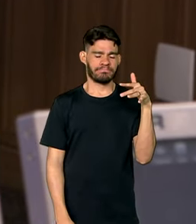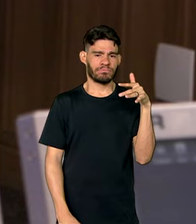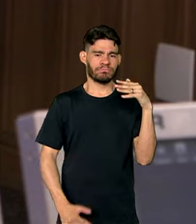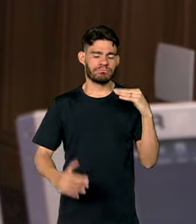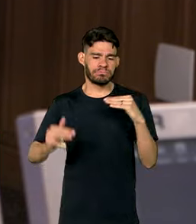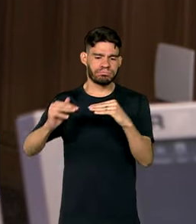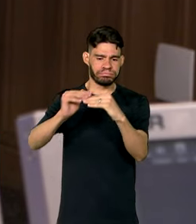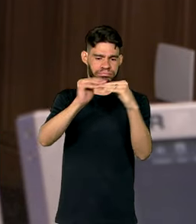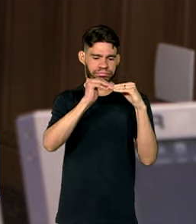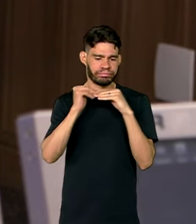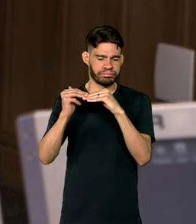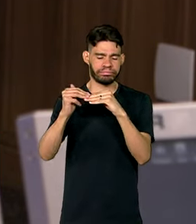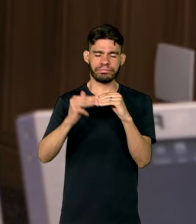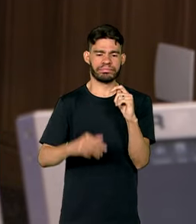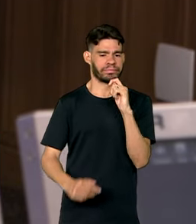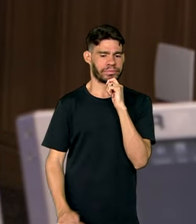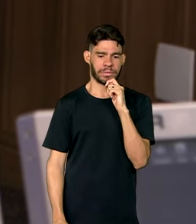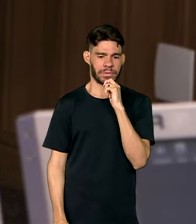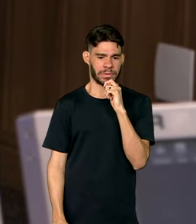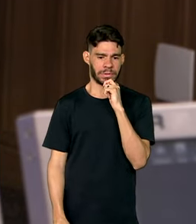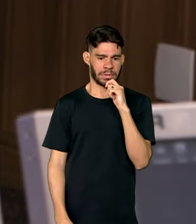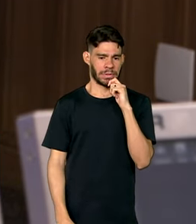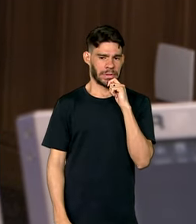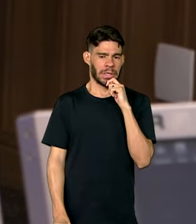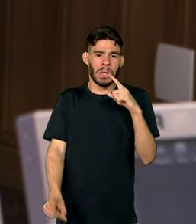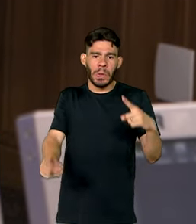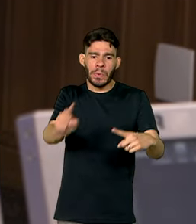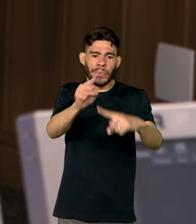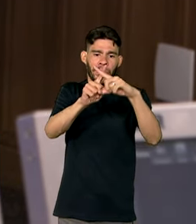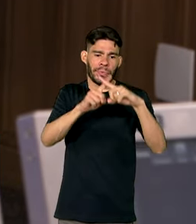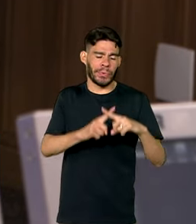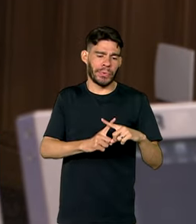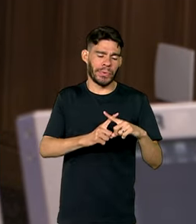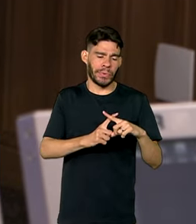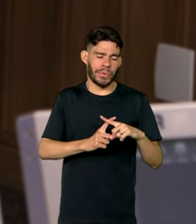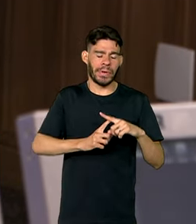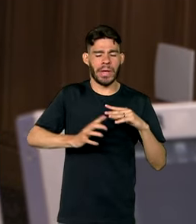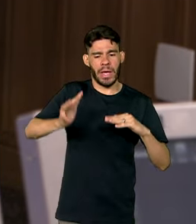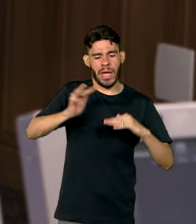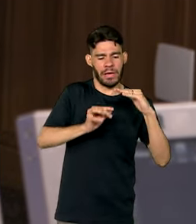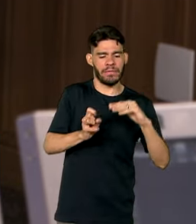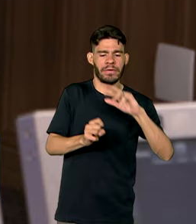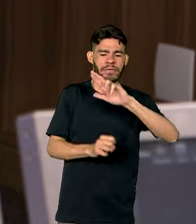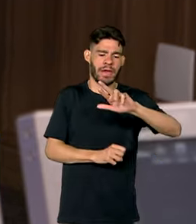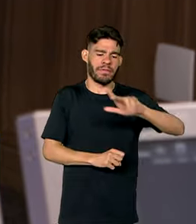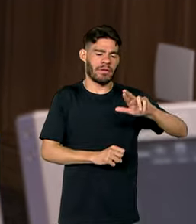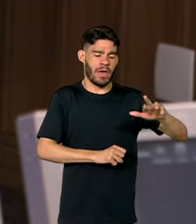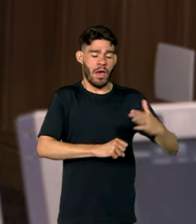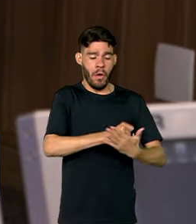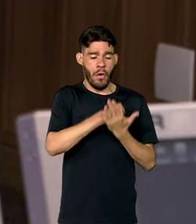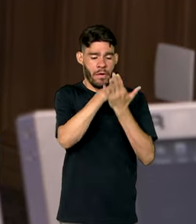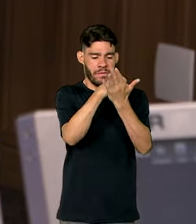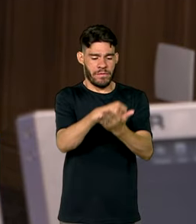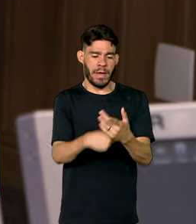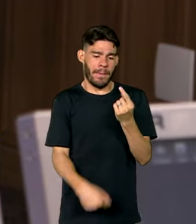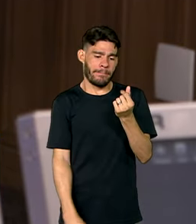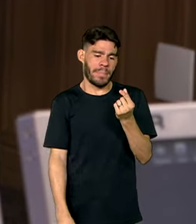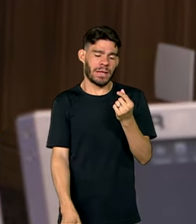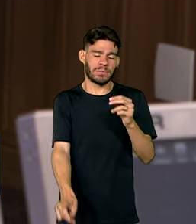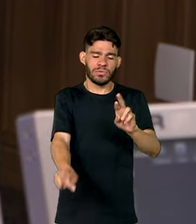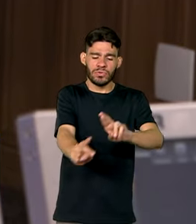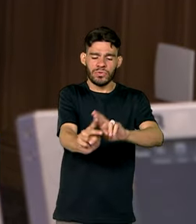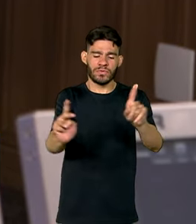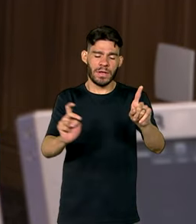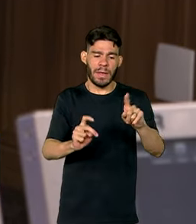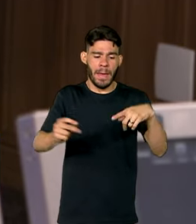universalizado é com uma concorrência né que às vezes você tem diversos atores ali oferecendo preços diferentes então a